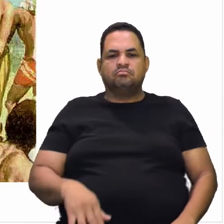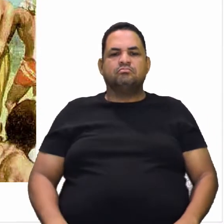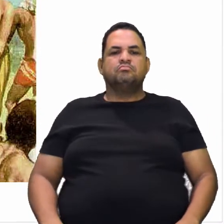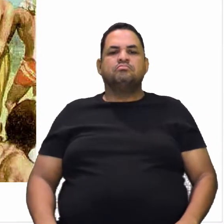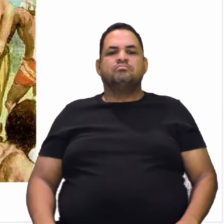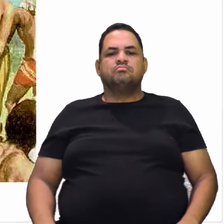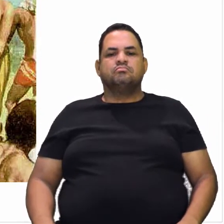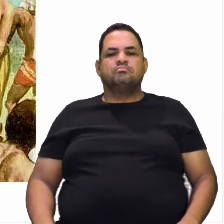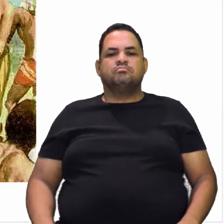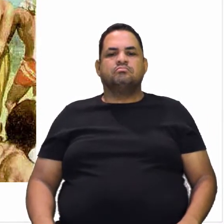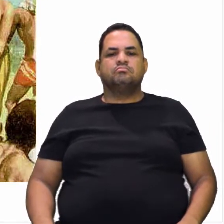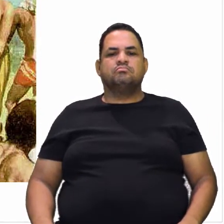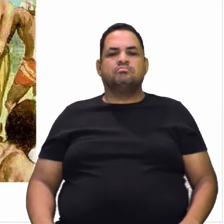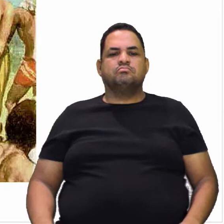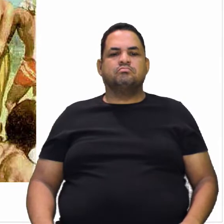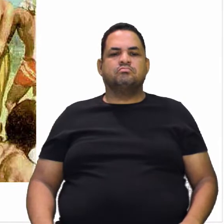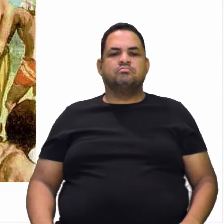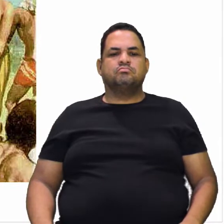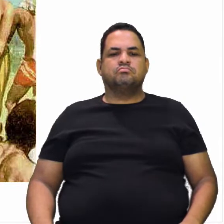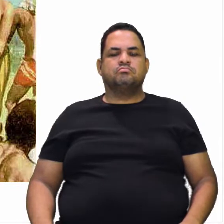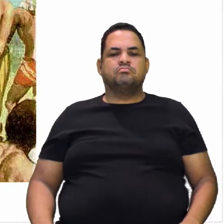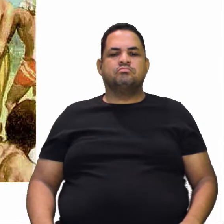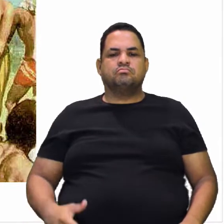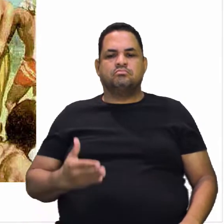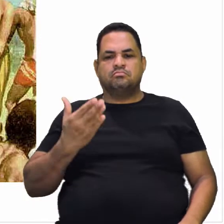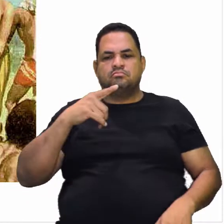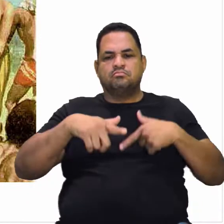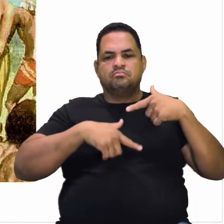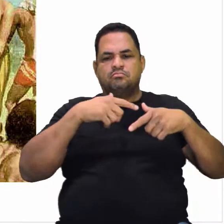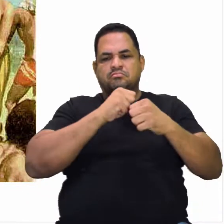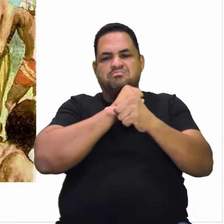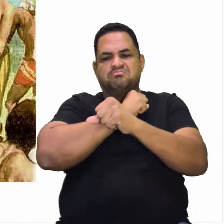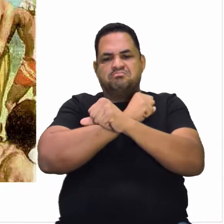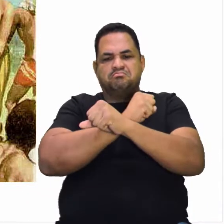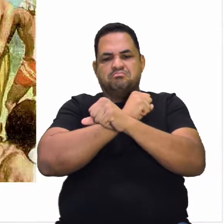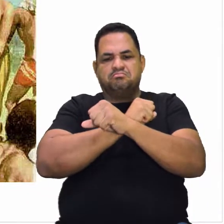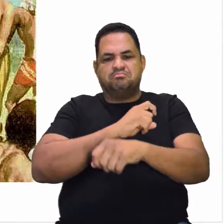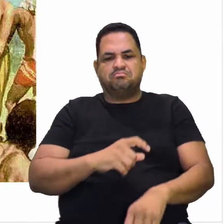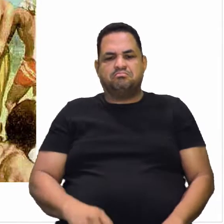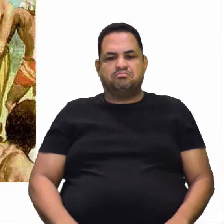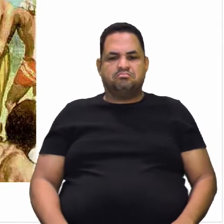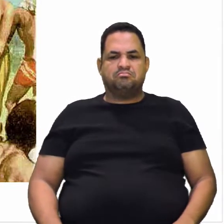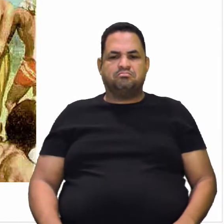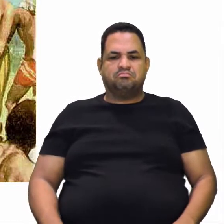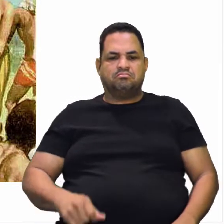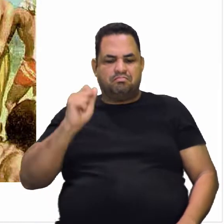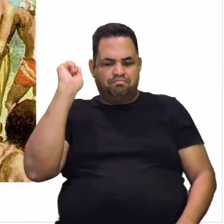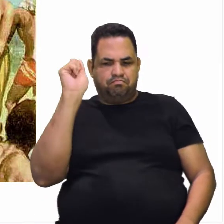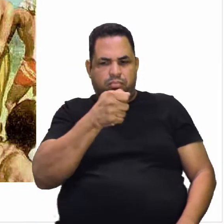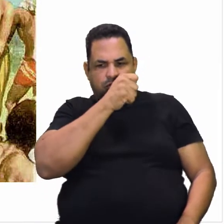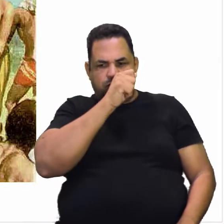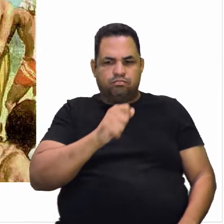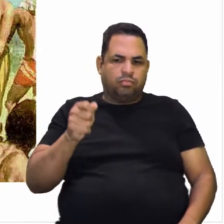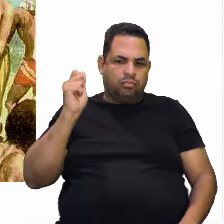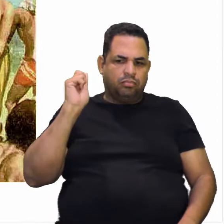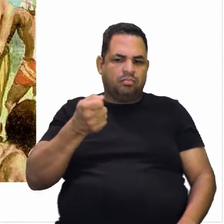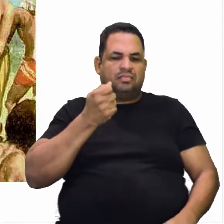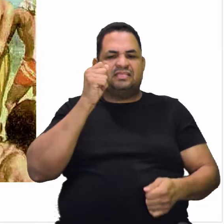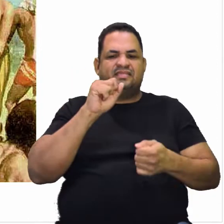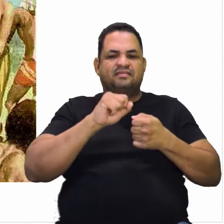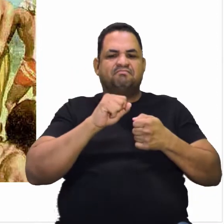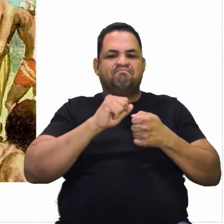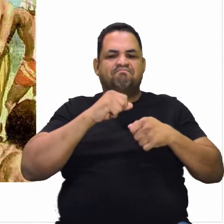era escravista. Mão de obra, olha aí, ó. Os escravos sendo açoitados para fazer seu trabalho bem